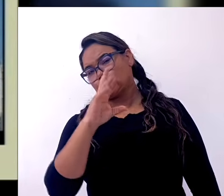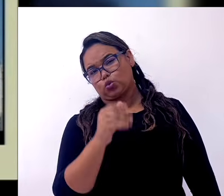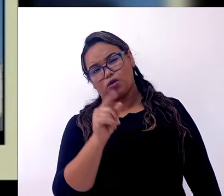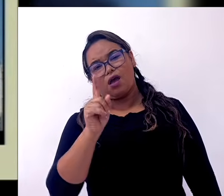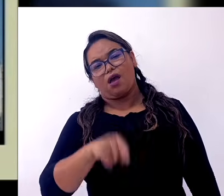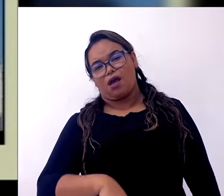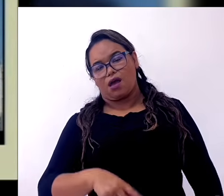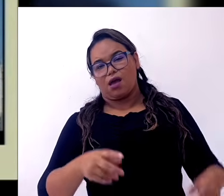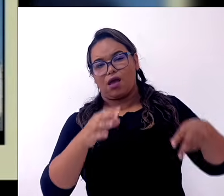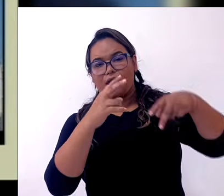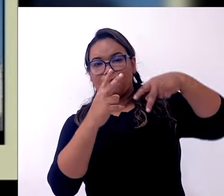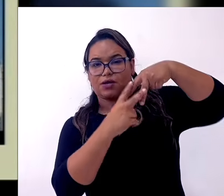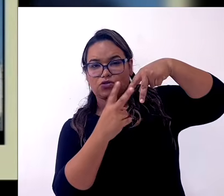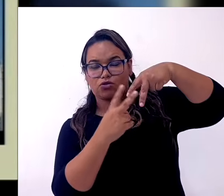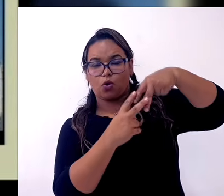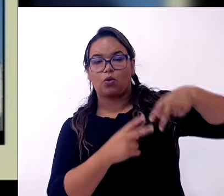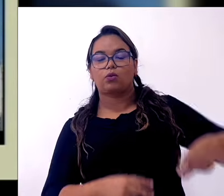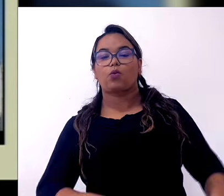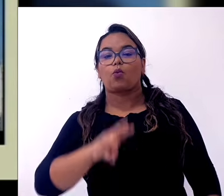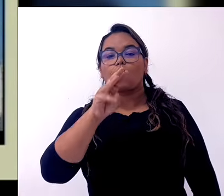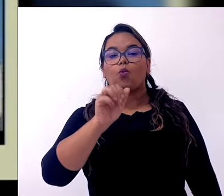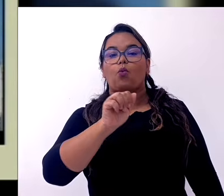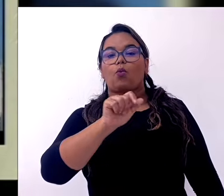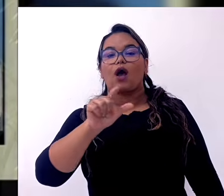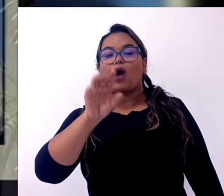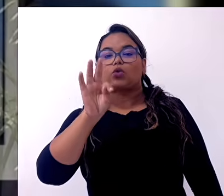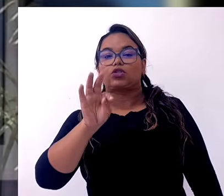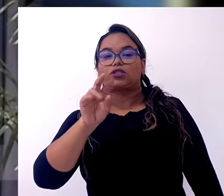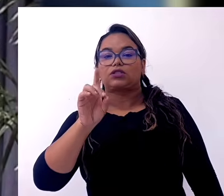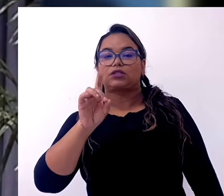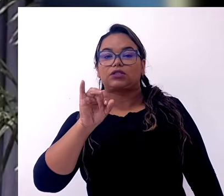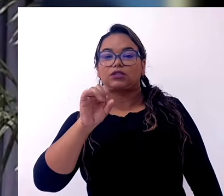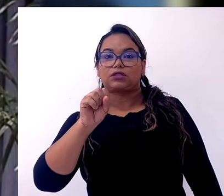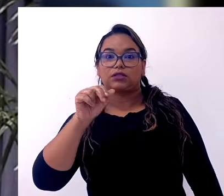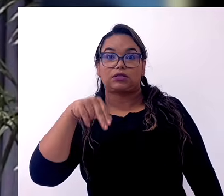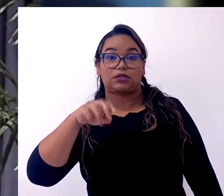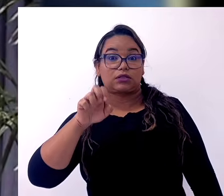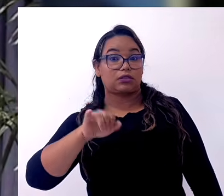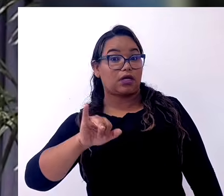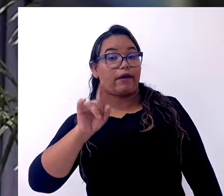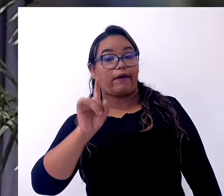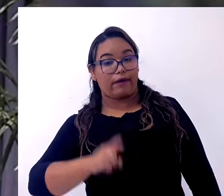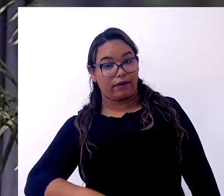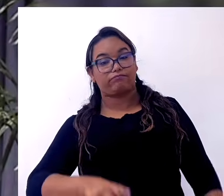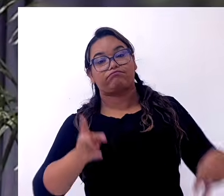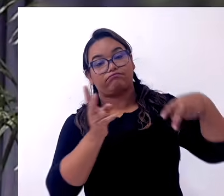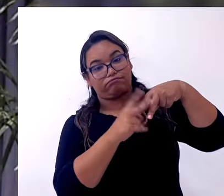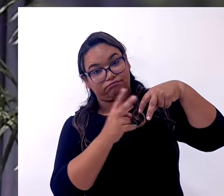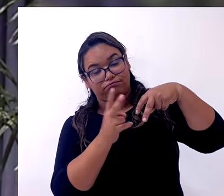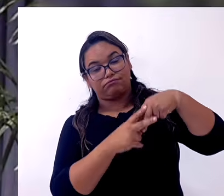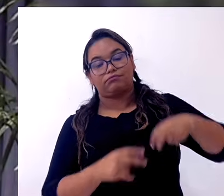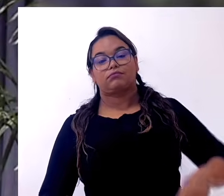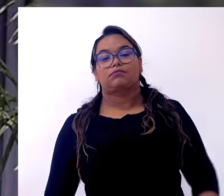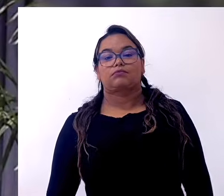E houve muitas mortes. Um incidente muito estranho.